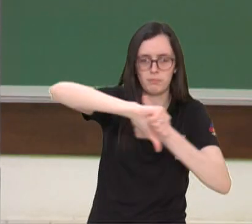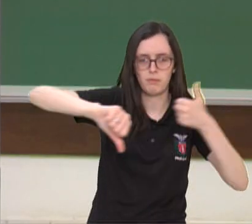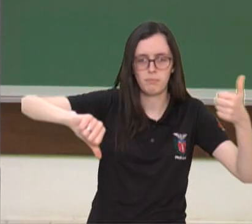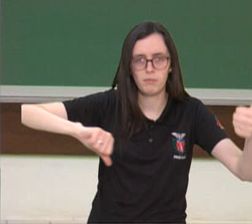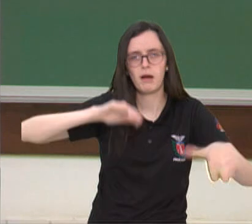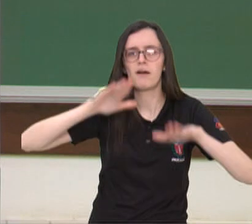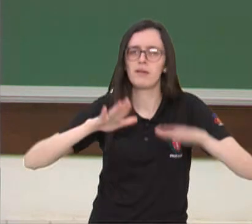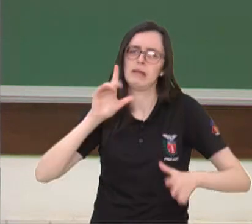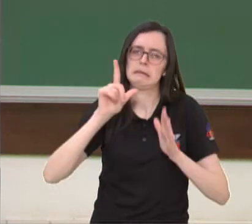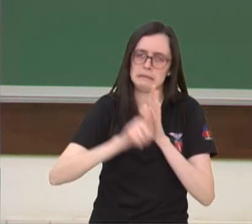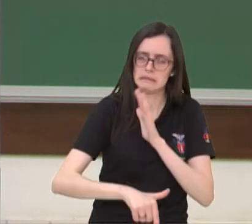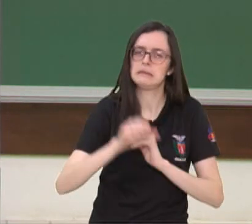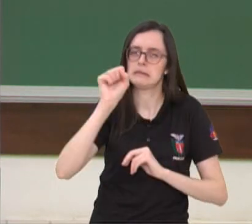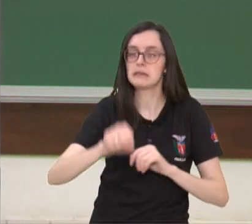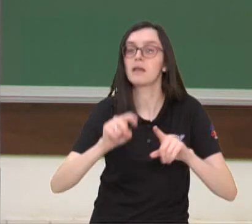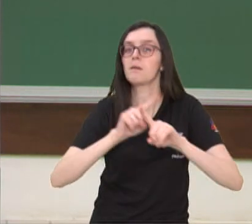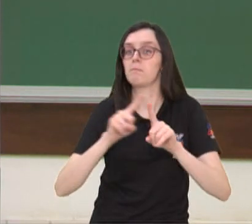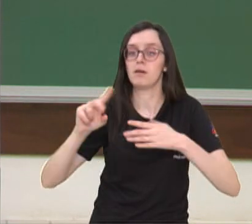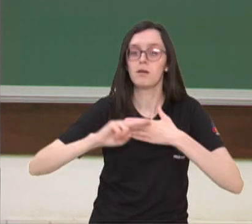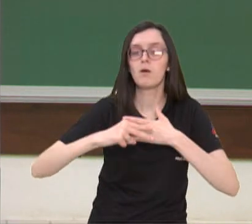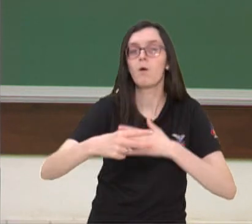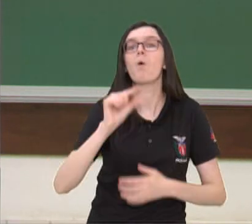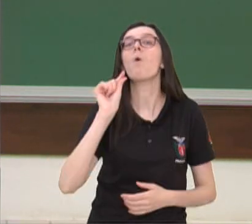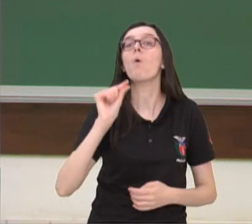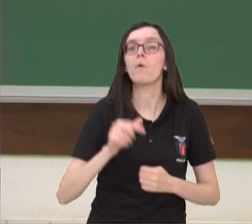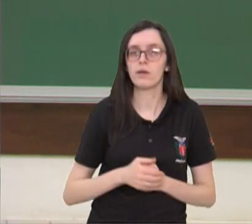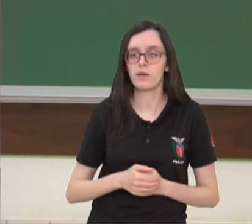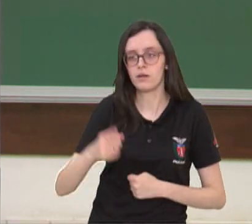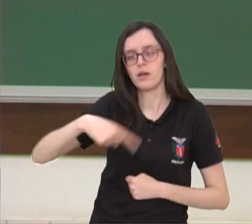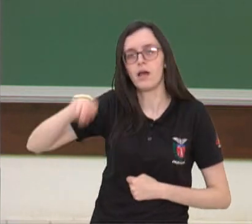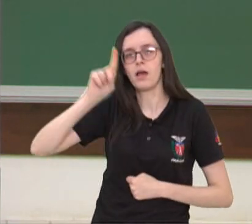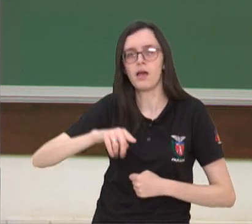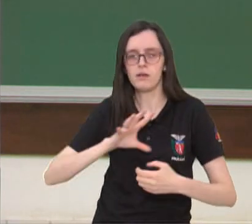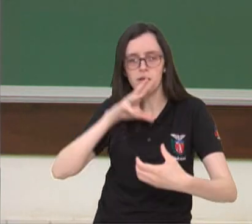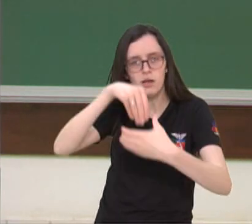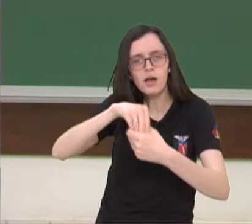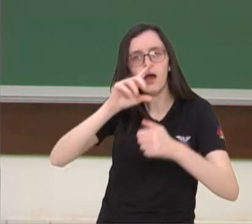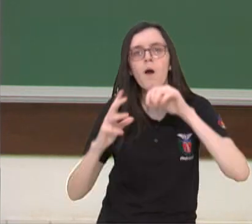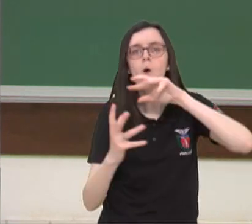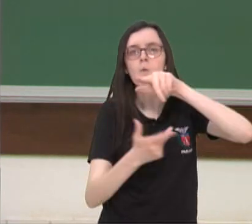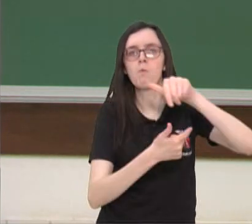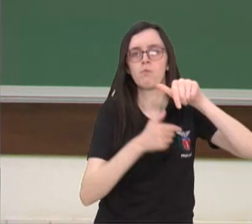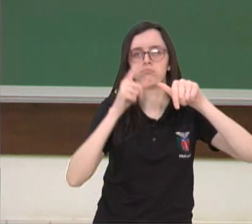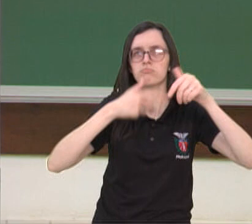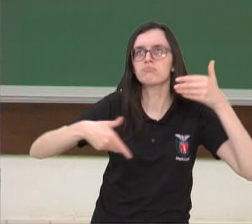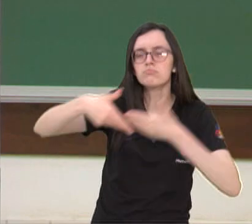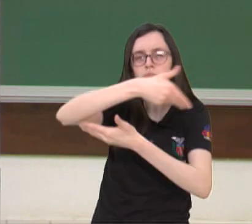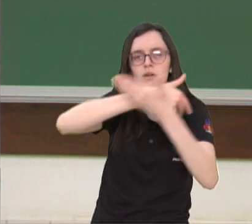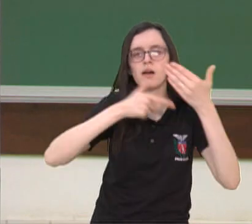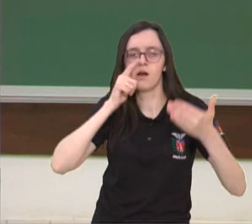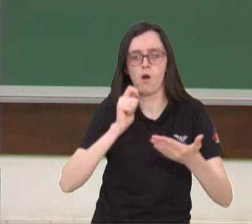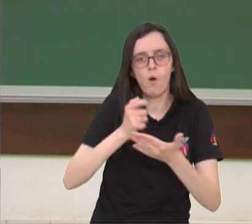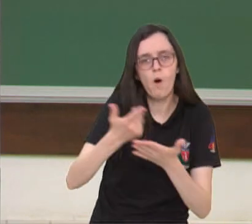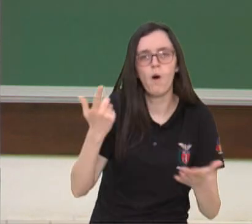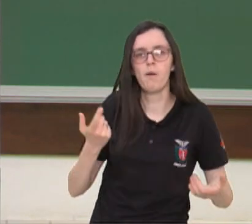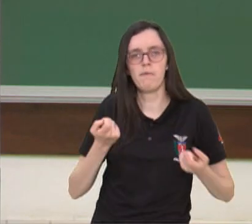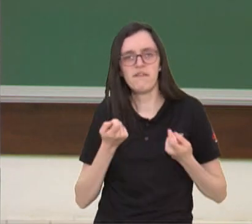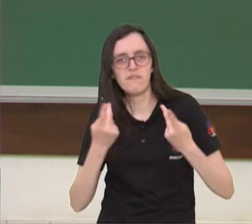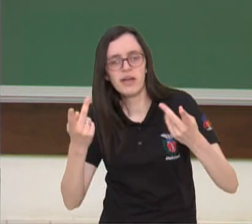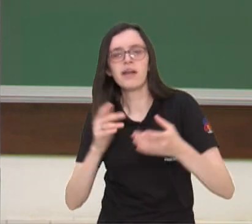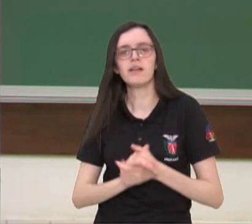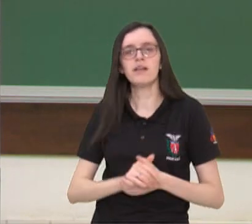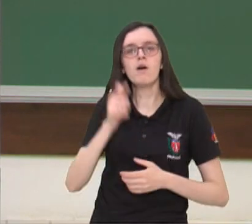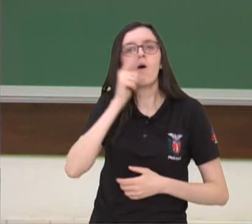que tardia, mas, consequentemente, eles fazem parte do mundo global. Compram, vendem, existe